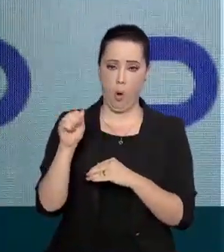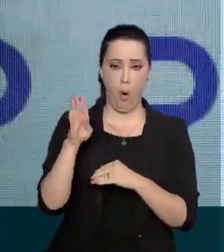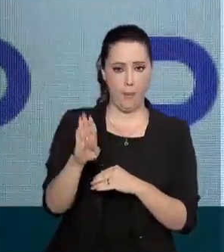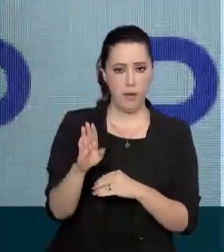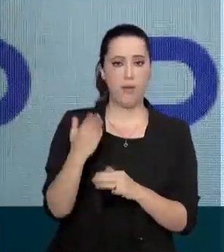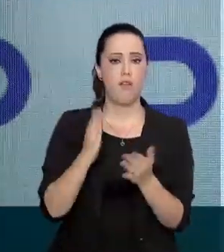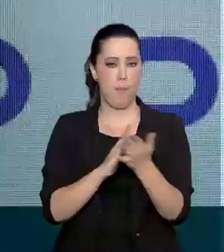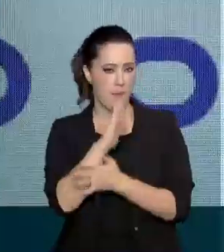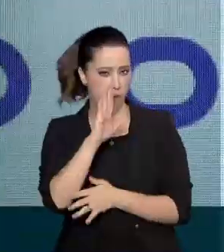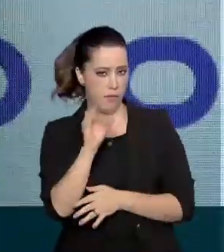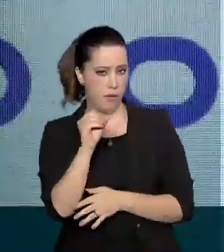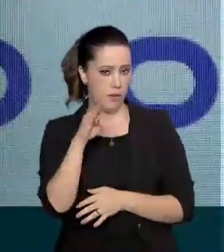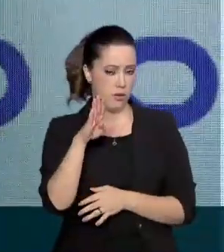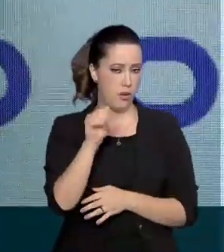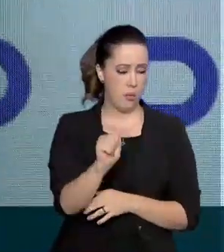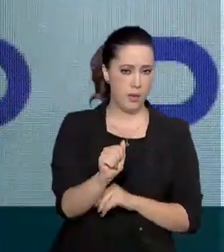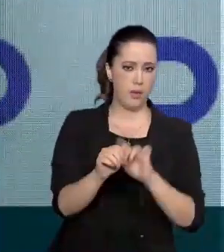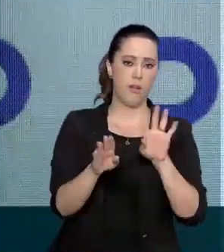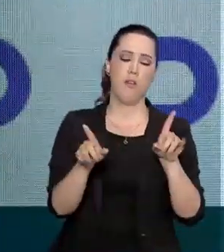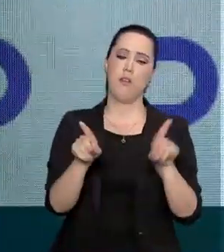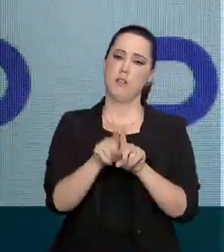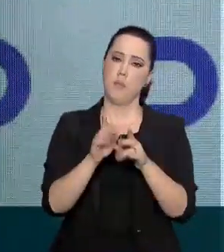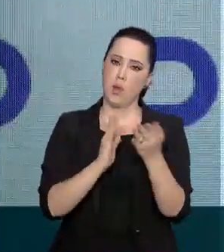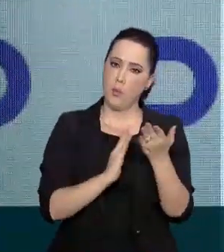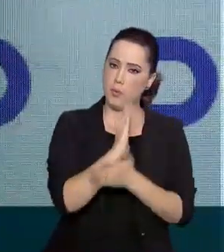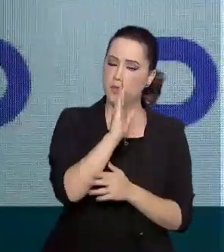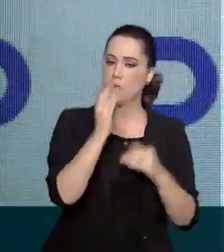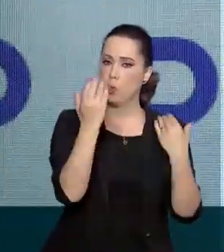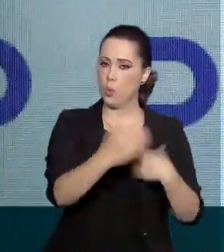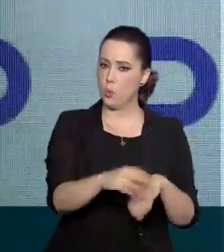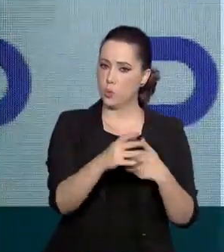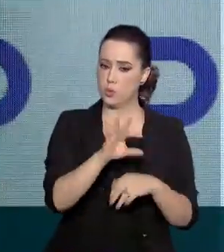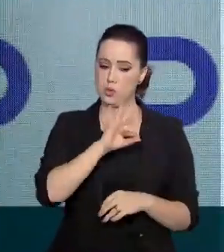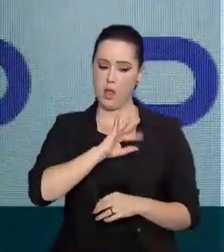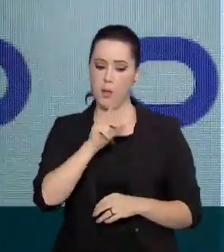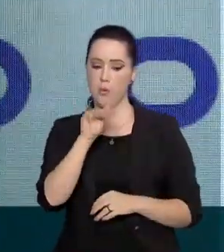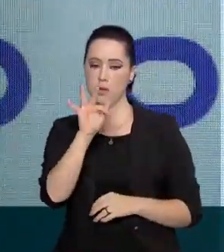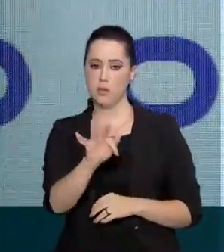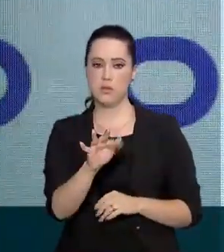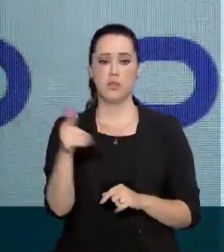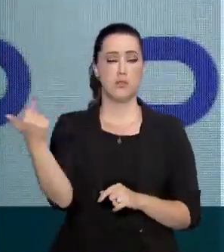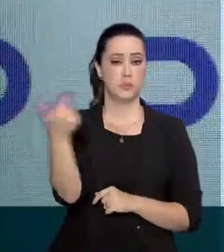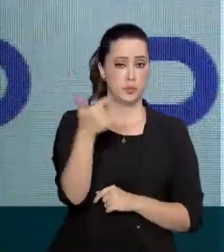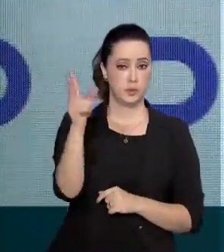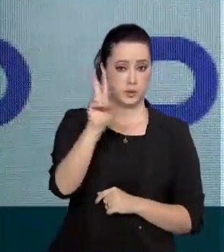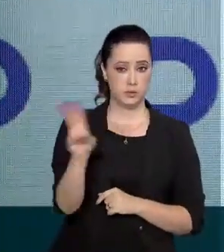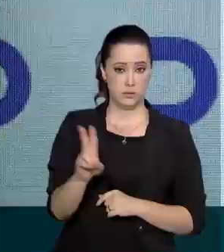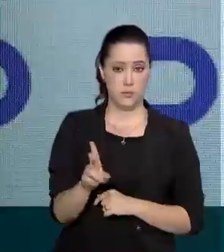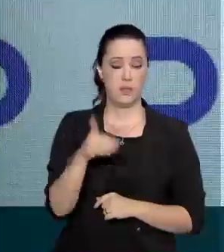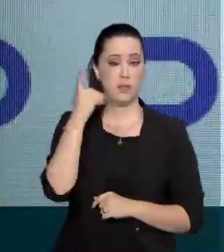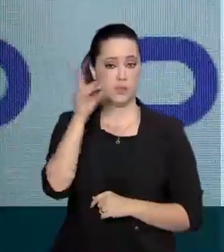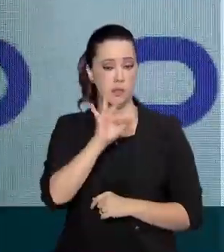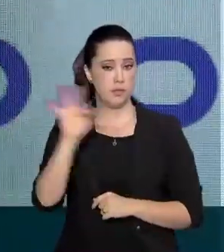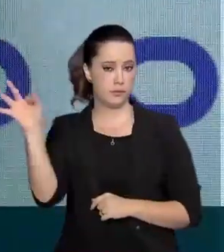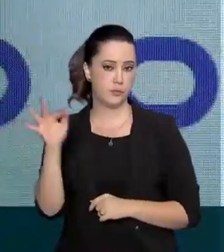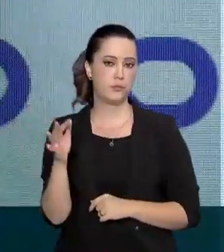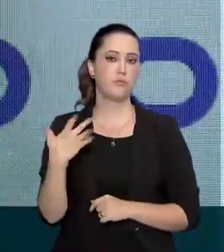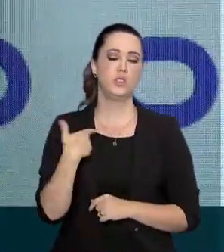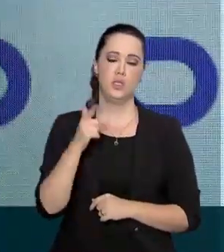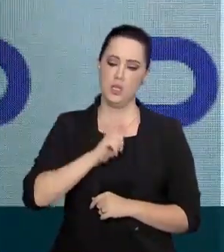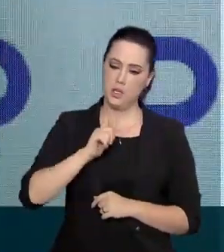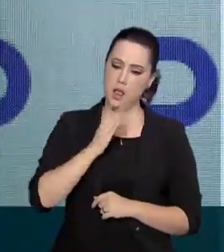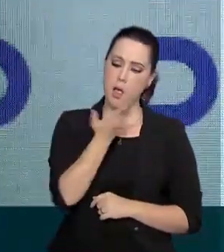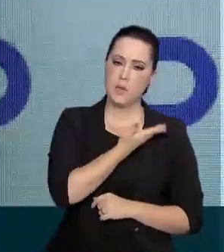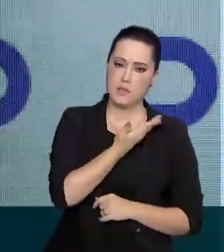passou no exame da ordem de prima, passou no concurso da Polícia Federal, está no segundo mandato de deputado federal, goza de